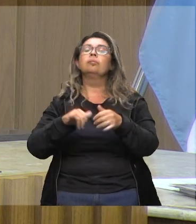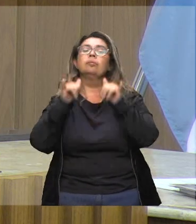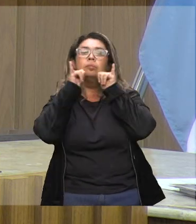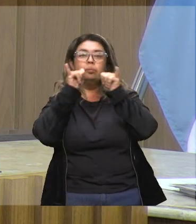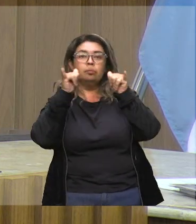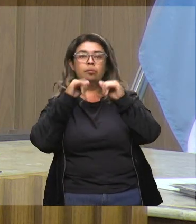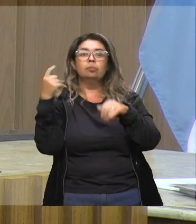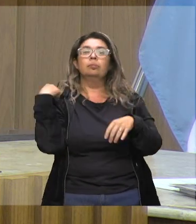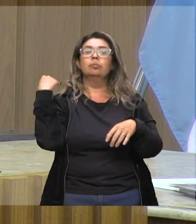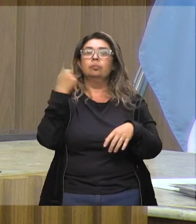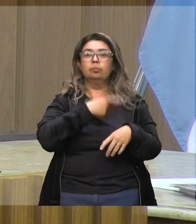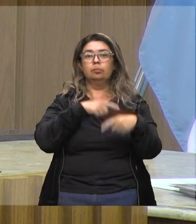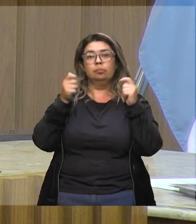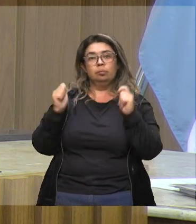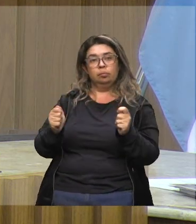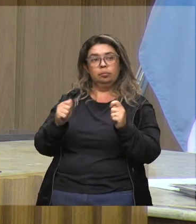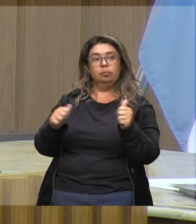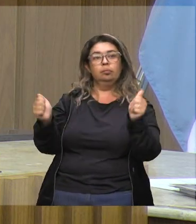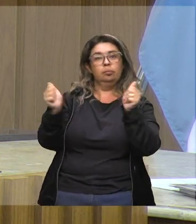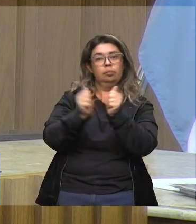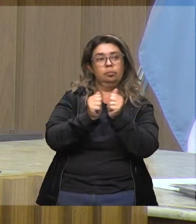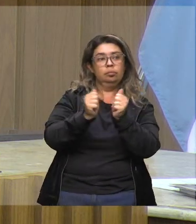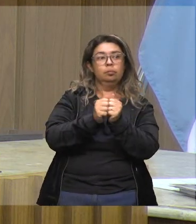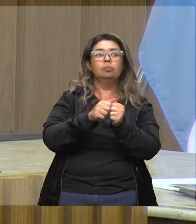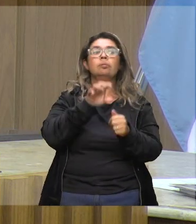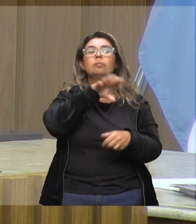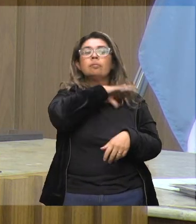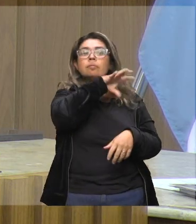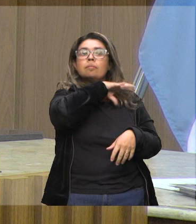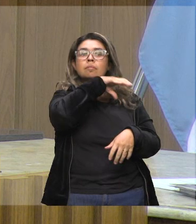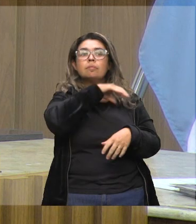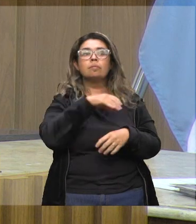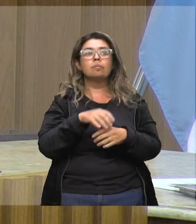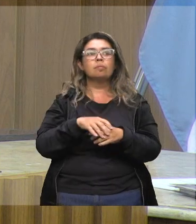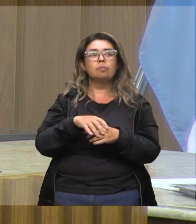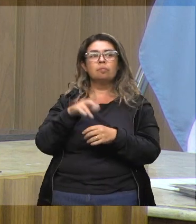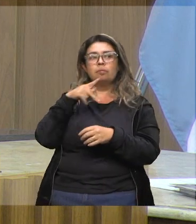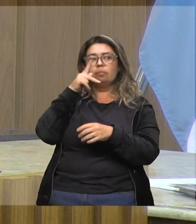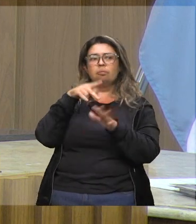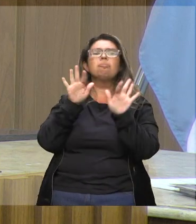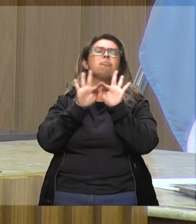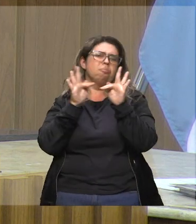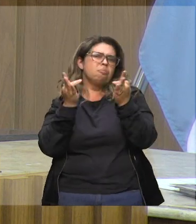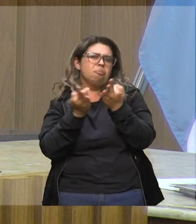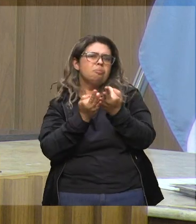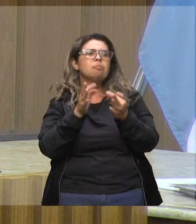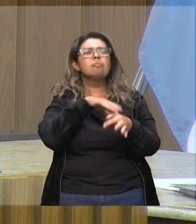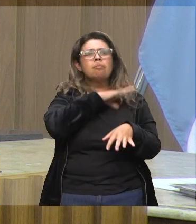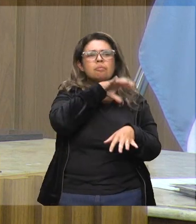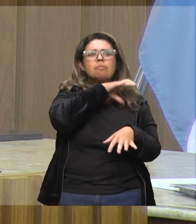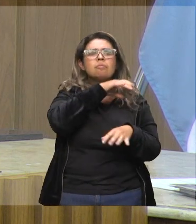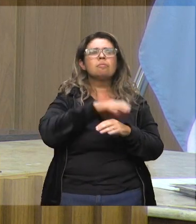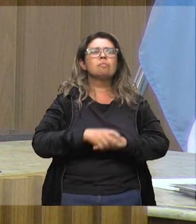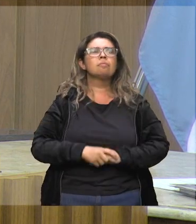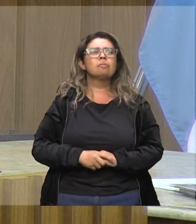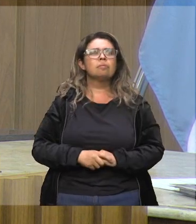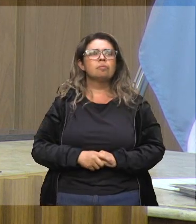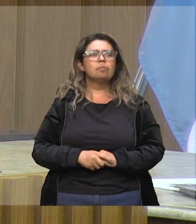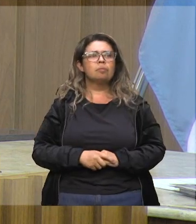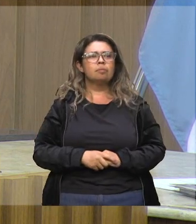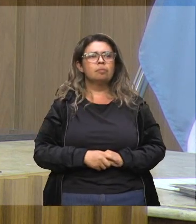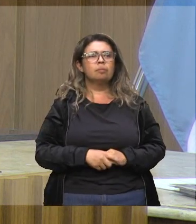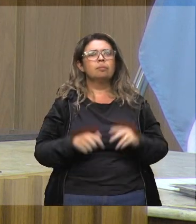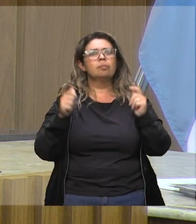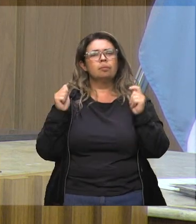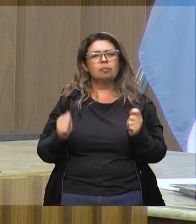que nós possamos, junto com nossos pets, que hoje a gente fala que é família, né? Não fala que é pet, mas a gente fala que é família, com os nossos animais, para